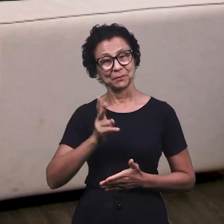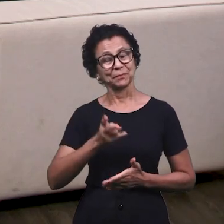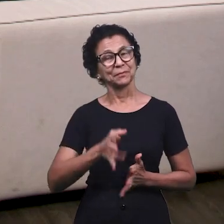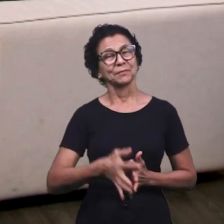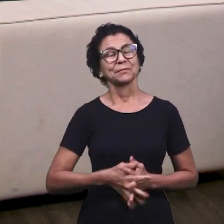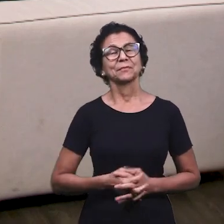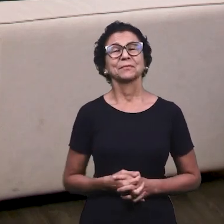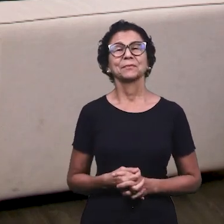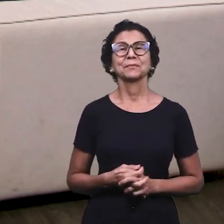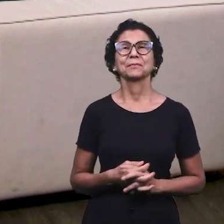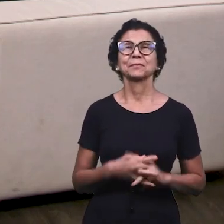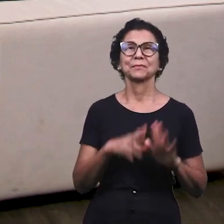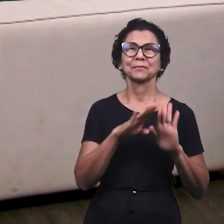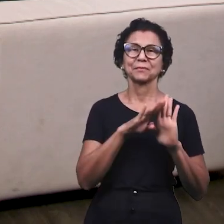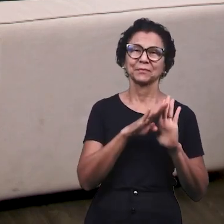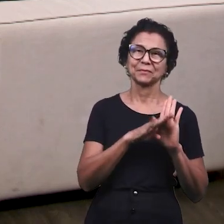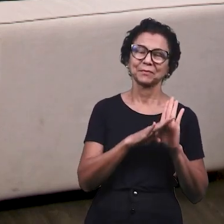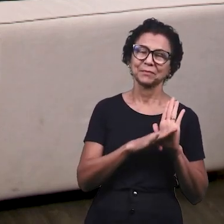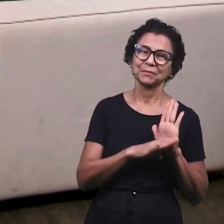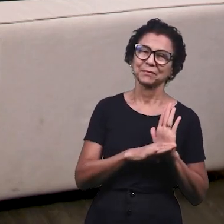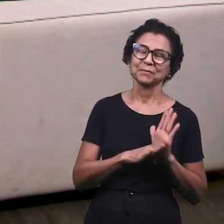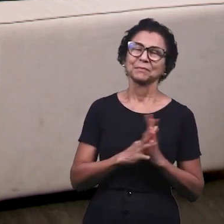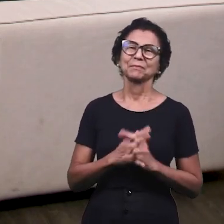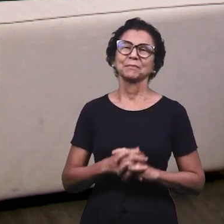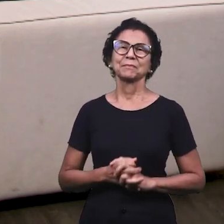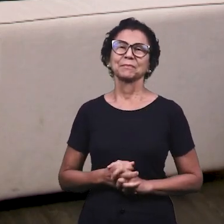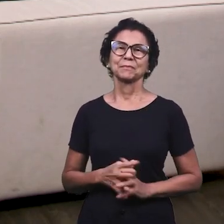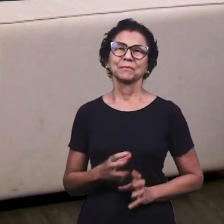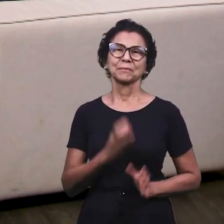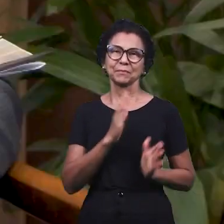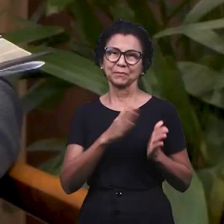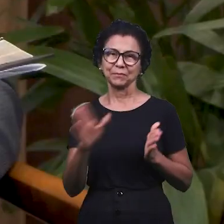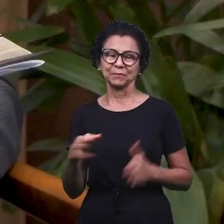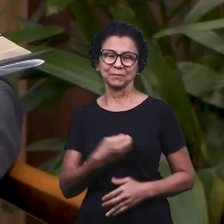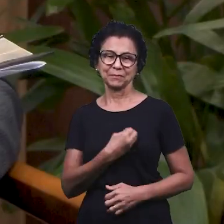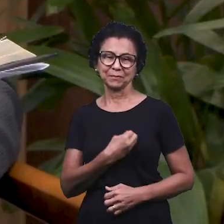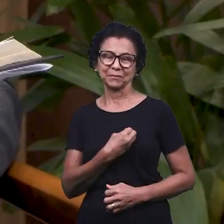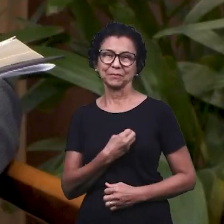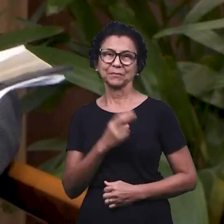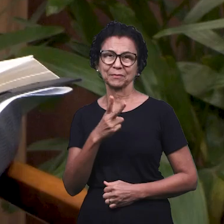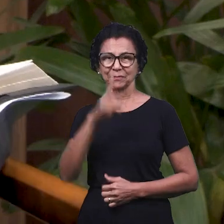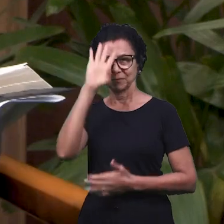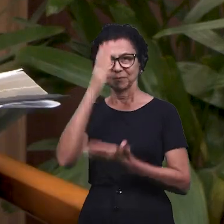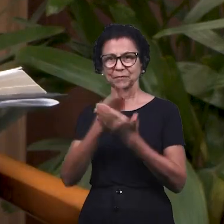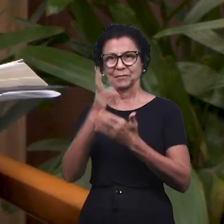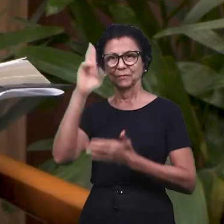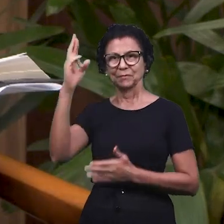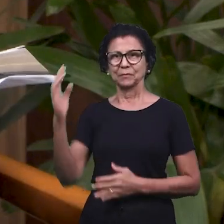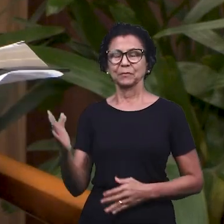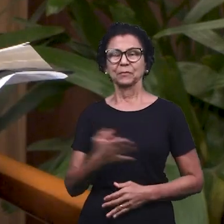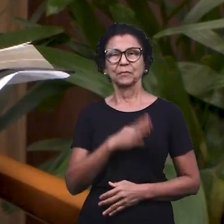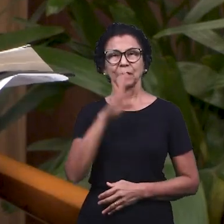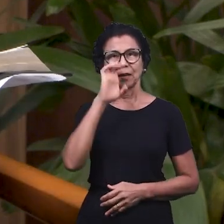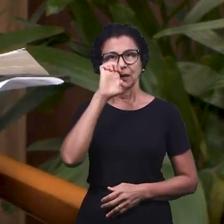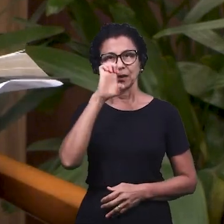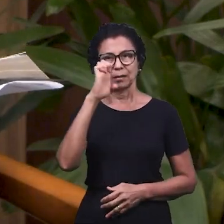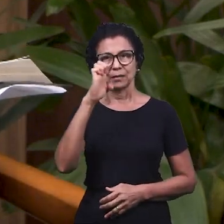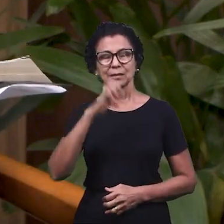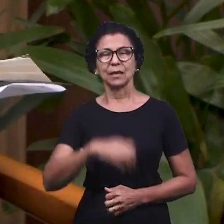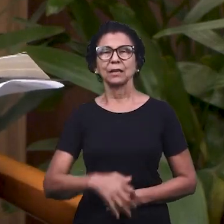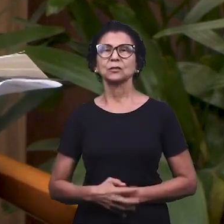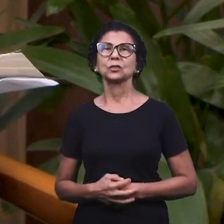é? Em todas as etapas da nossa vida. Então nós vamos ler aqui um texto que está em